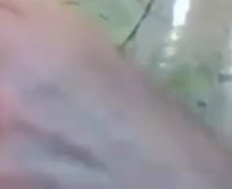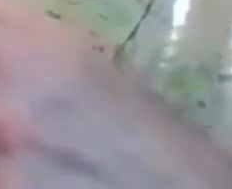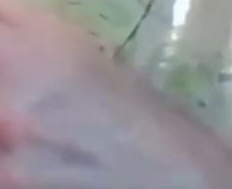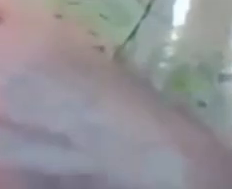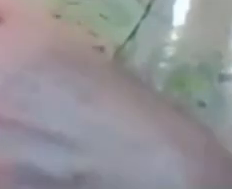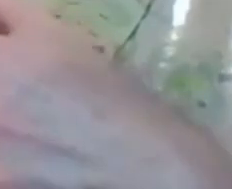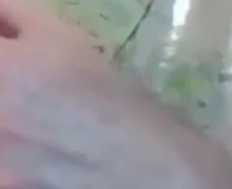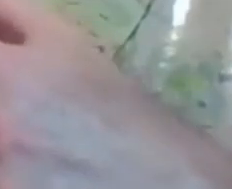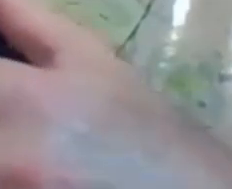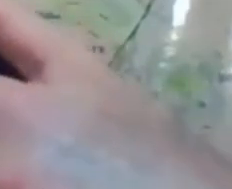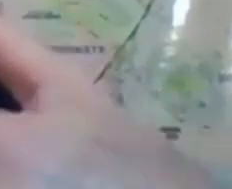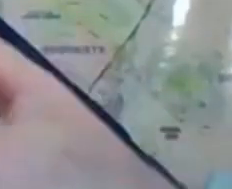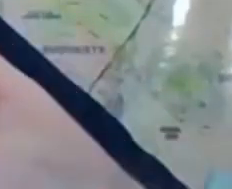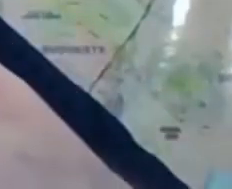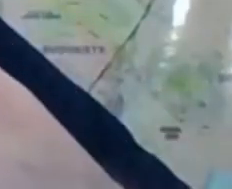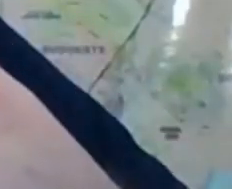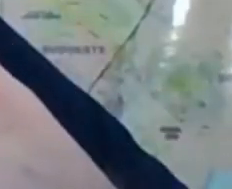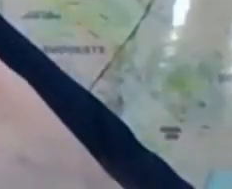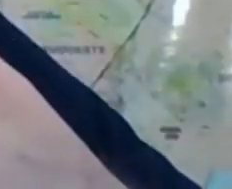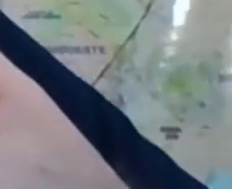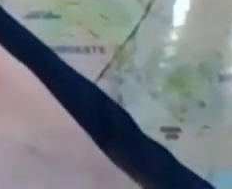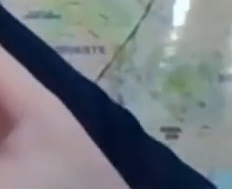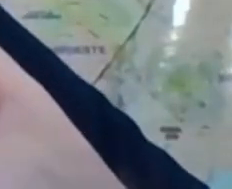e mais